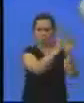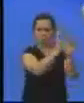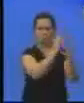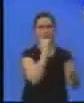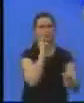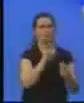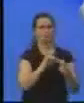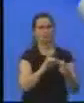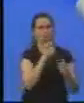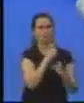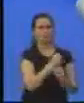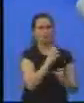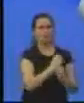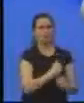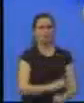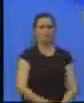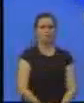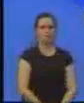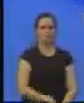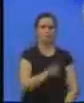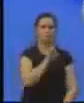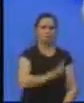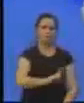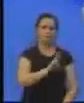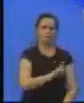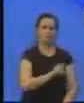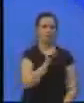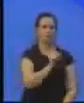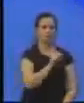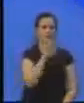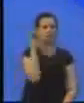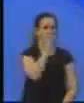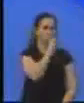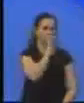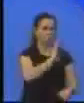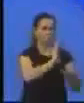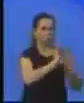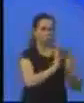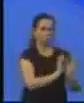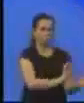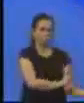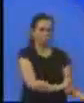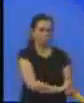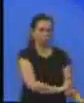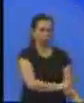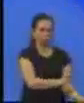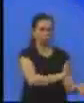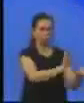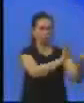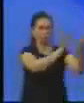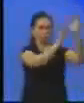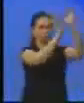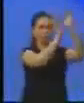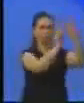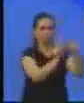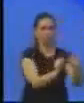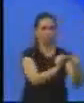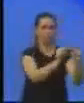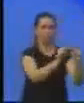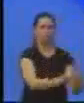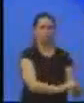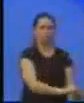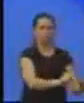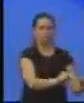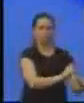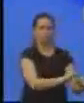como fazer isso? Então, vamos lá. O que eu vou usar? A velocidade é uma taxa de variação do